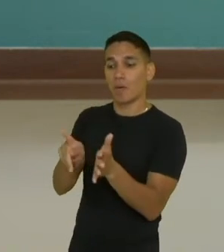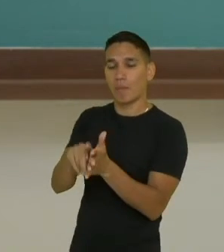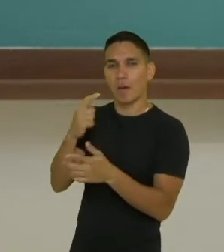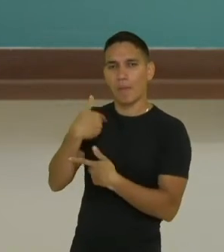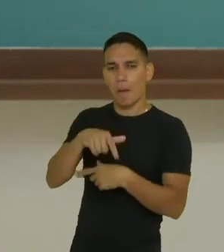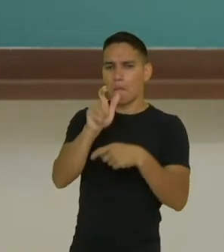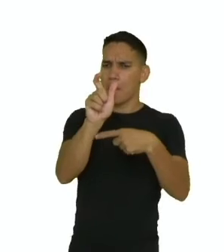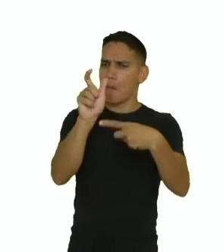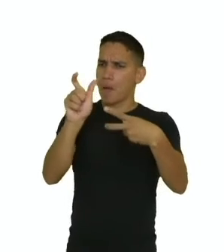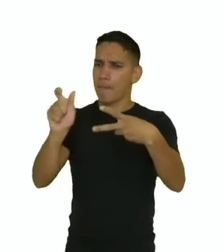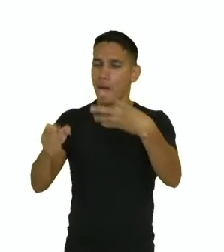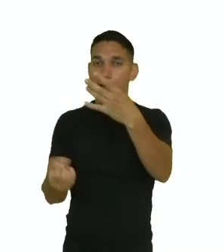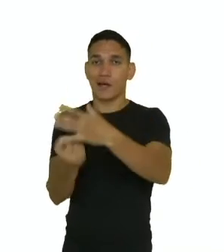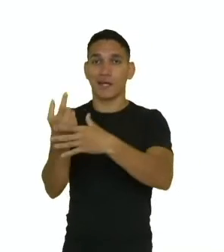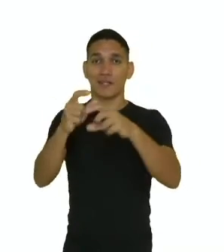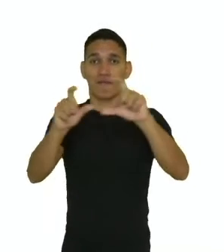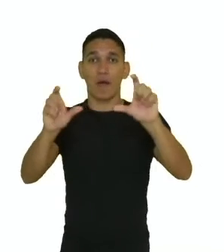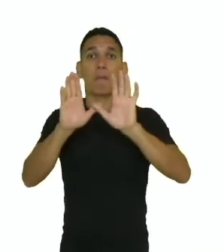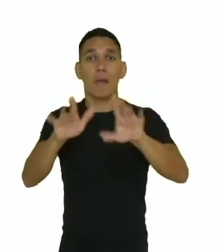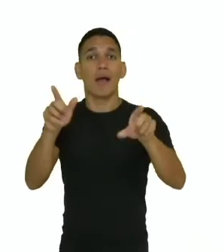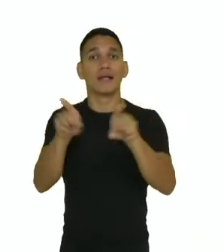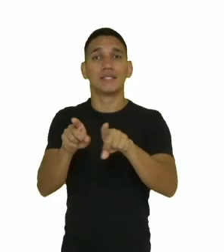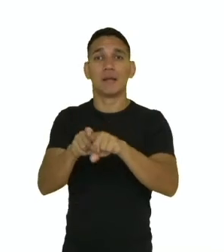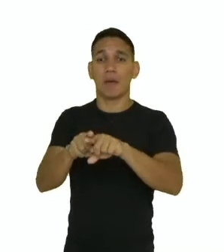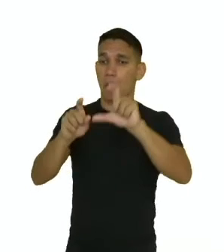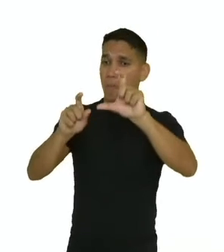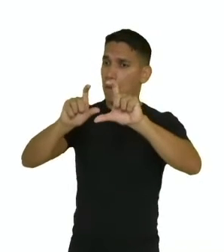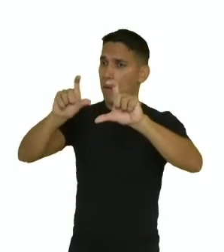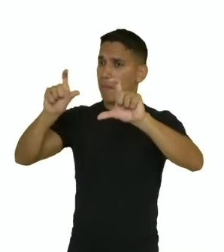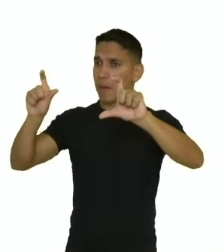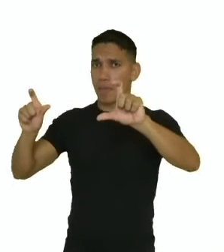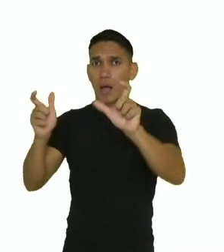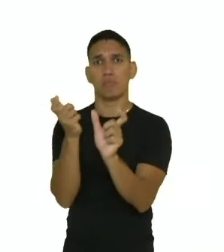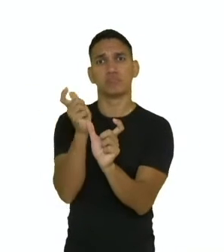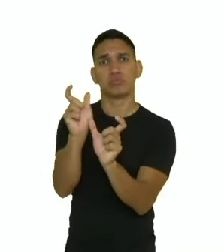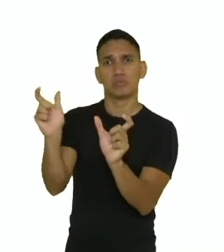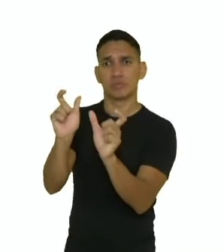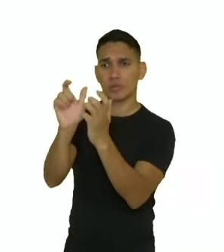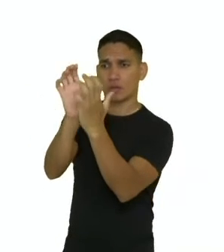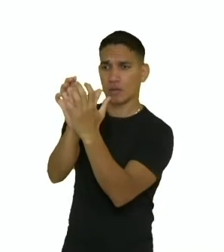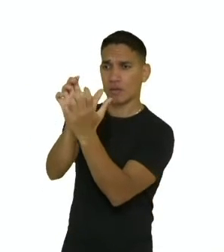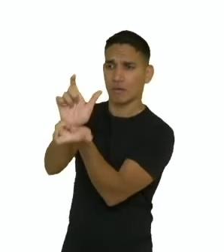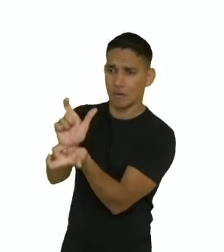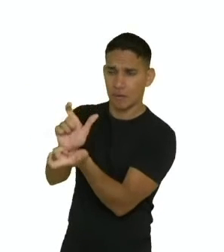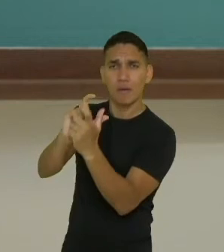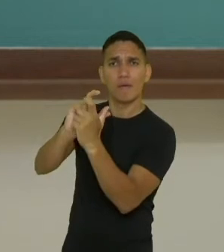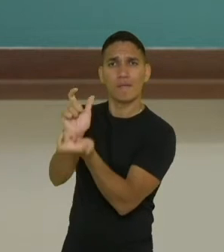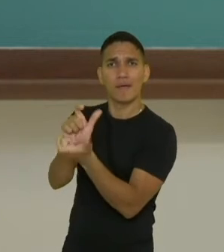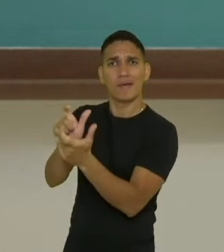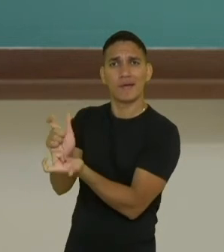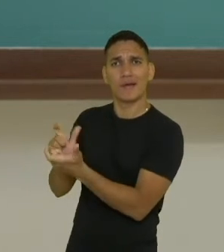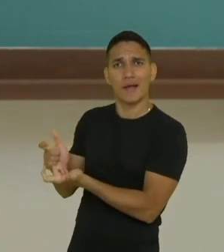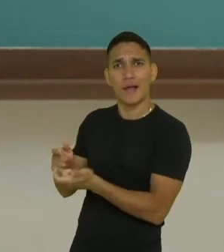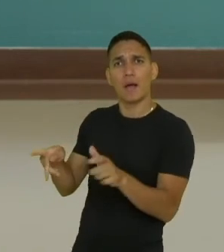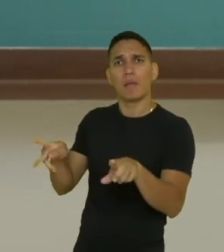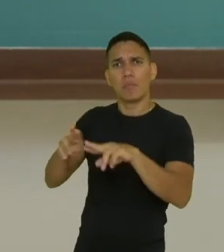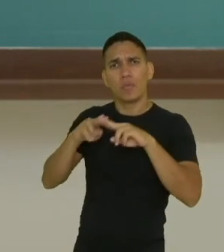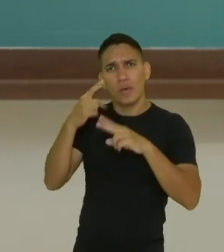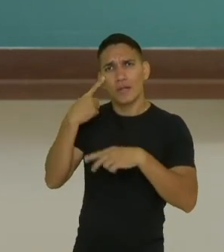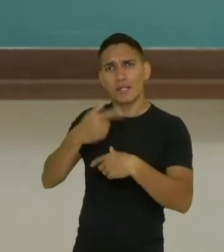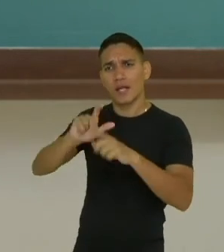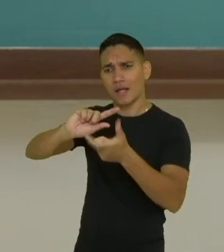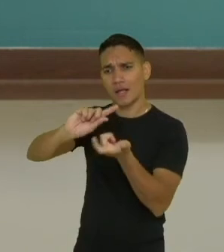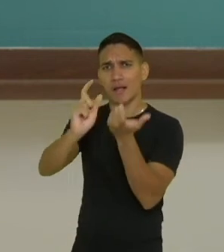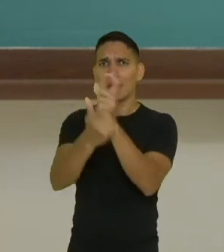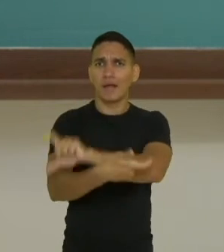frases, mas nós temos aqui as palavras sendo repetidas logo abaixo das frases. E se você observar, elas estão